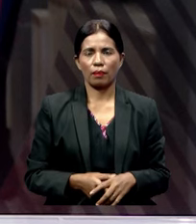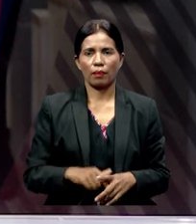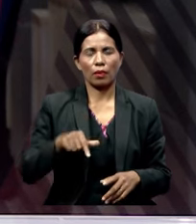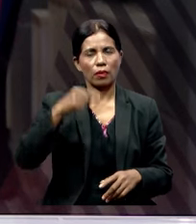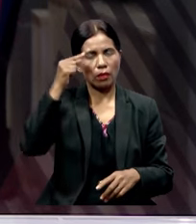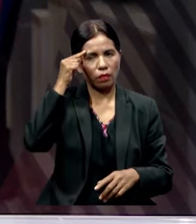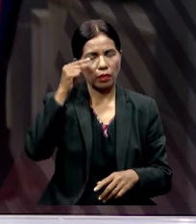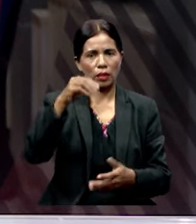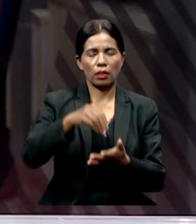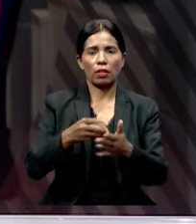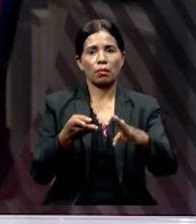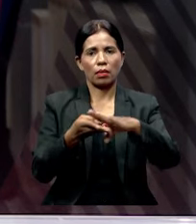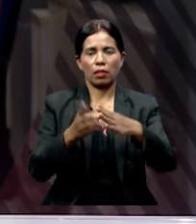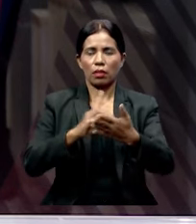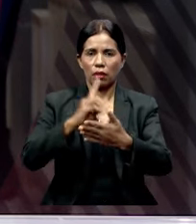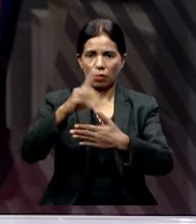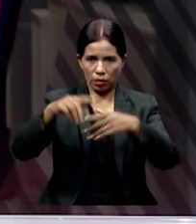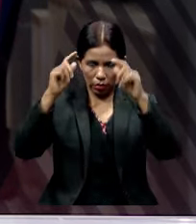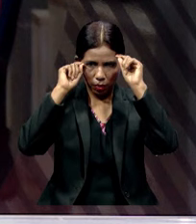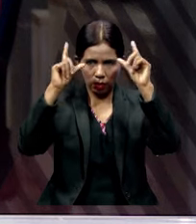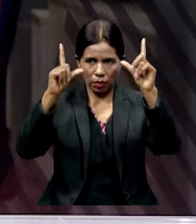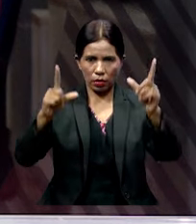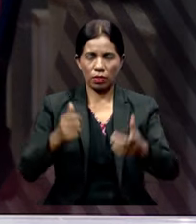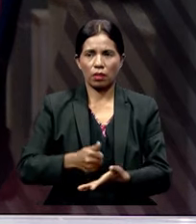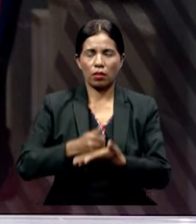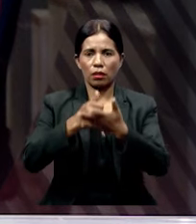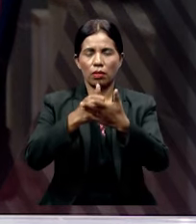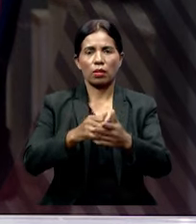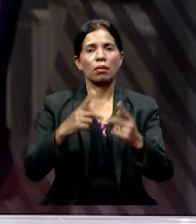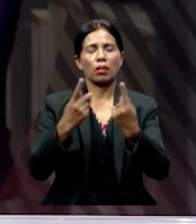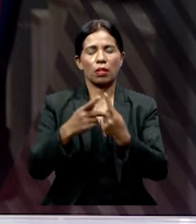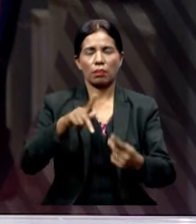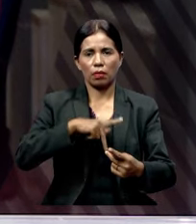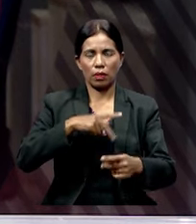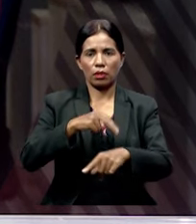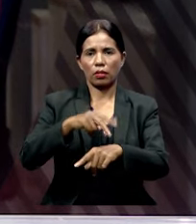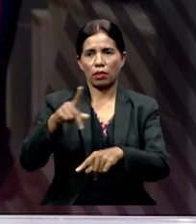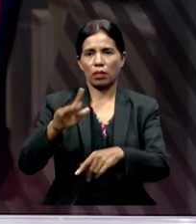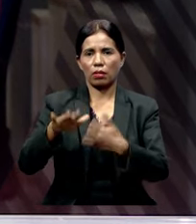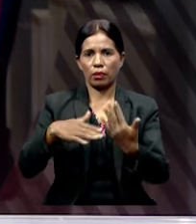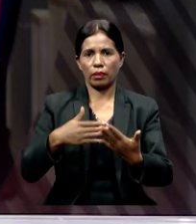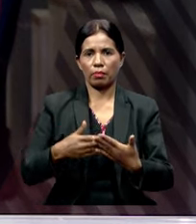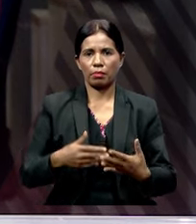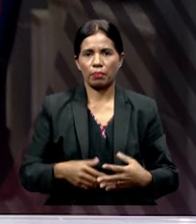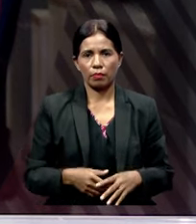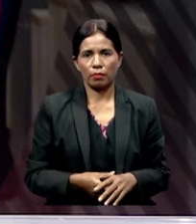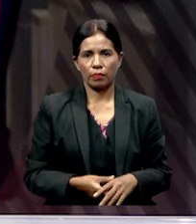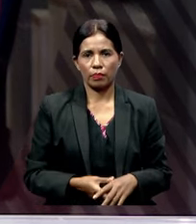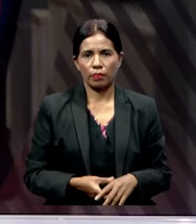governo se cria Banco de Desenvolvimento Timor-Leste, onde facilita o setor privado nacional Sira.